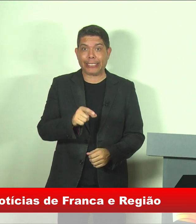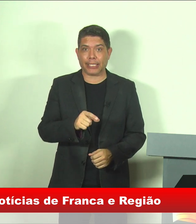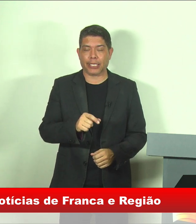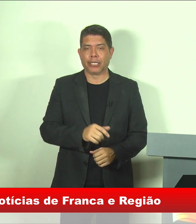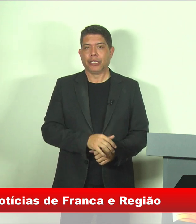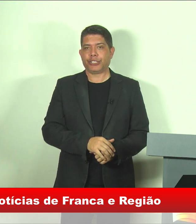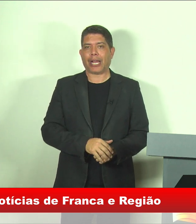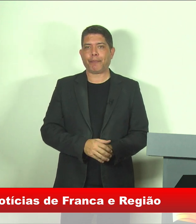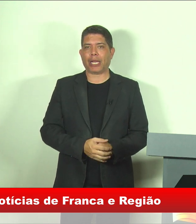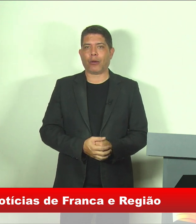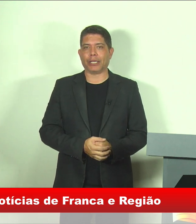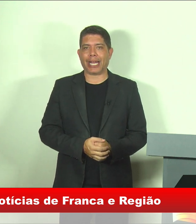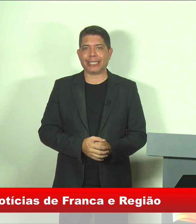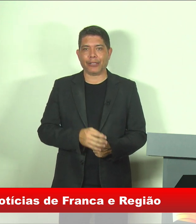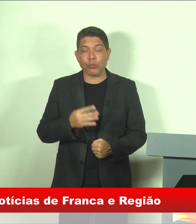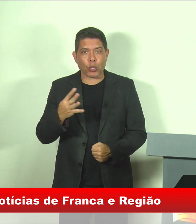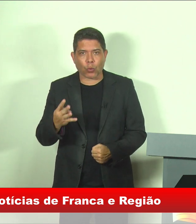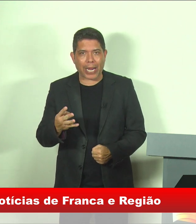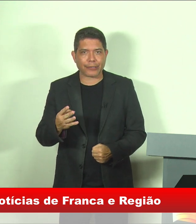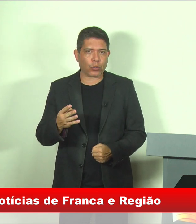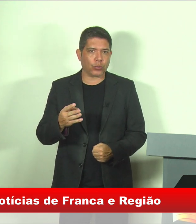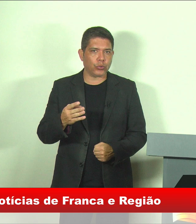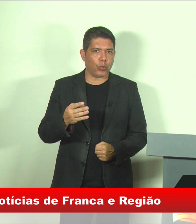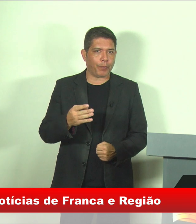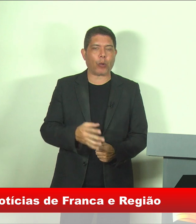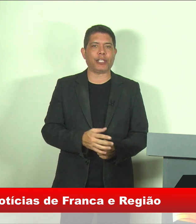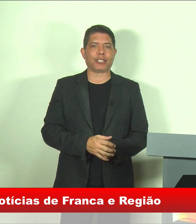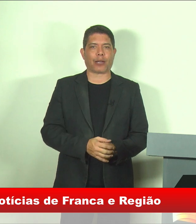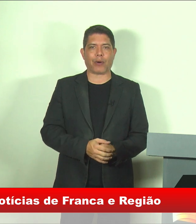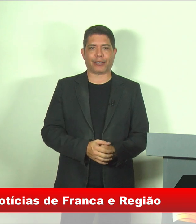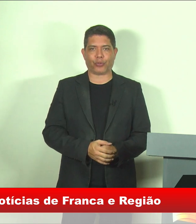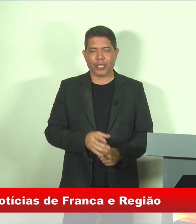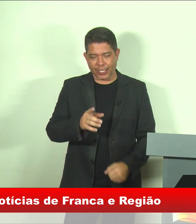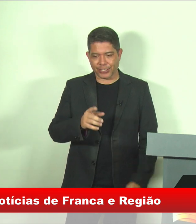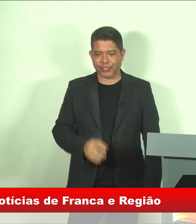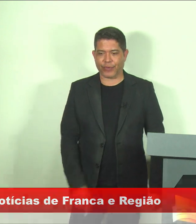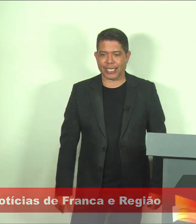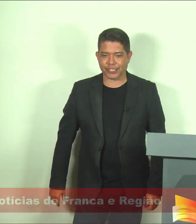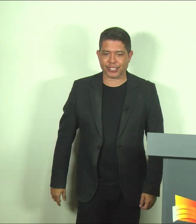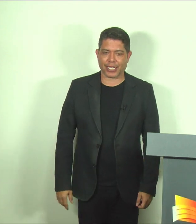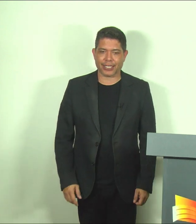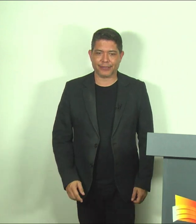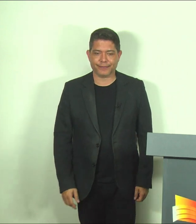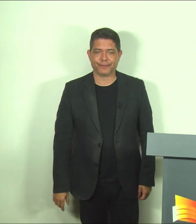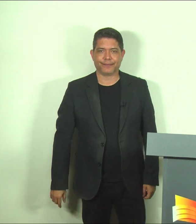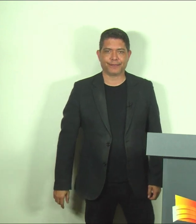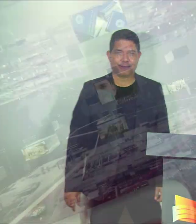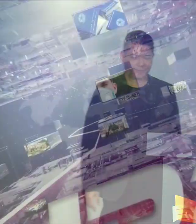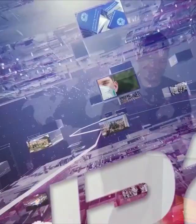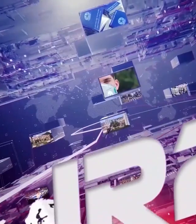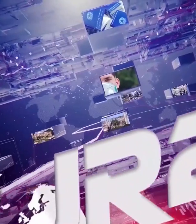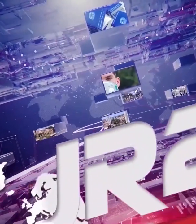joga amanhã, já pela rodada número 4 do Paulista 4. A gente fala já já.